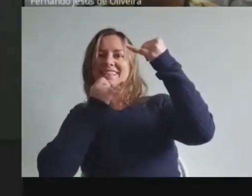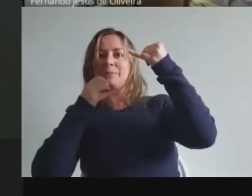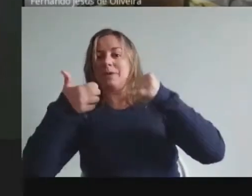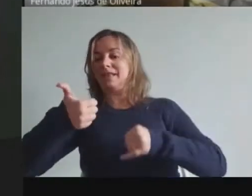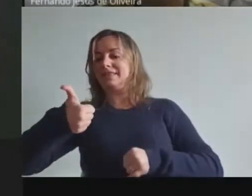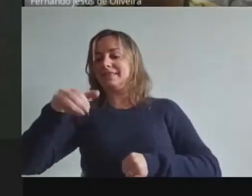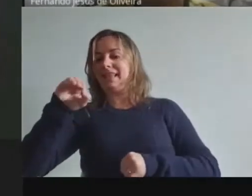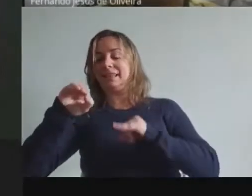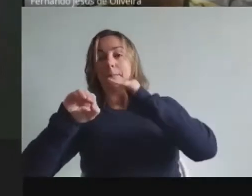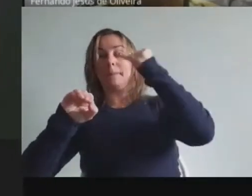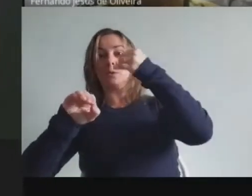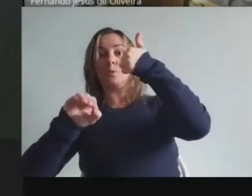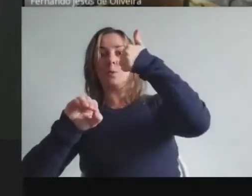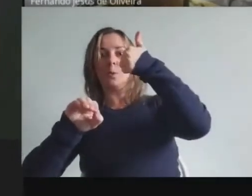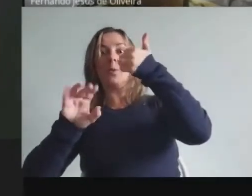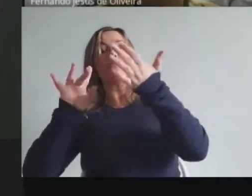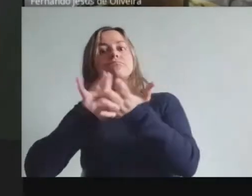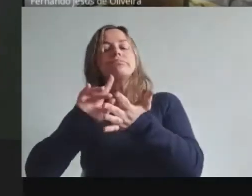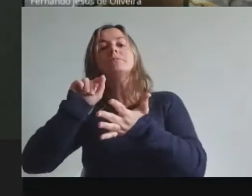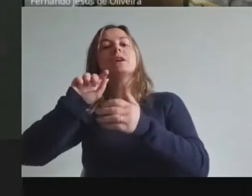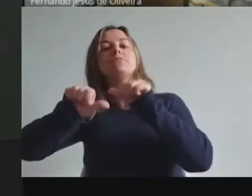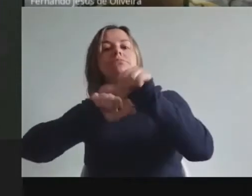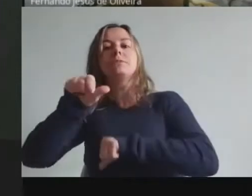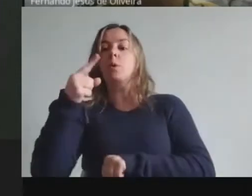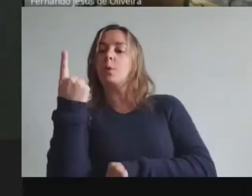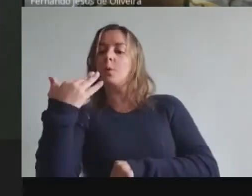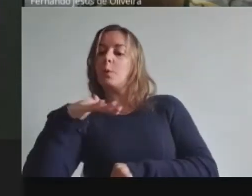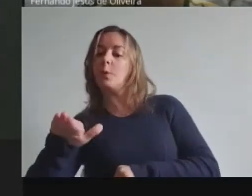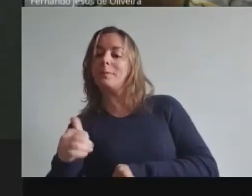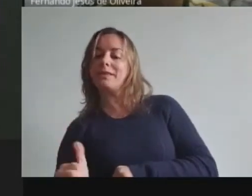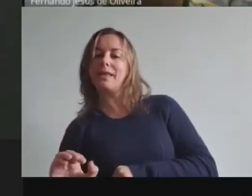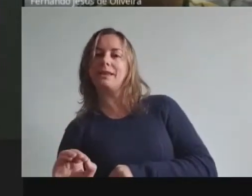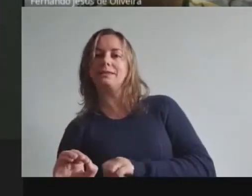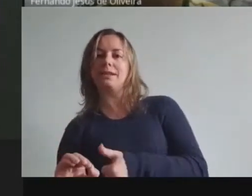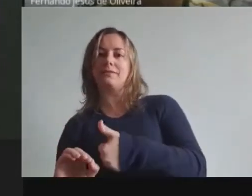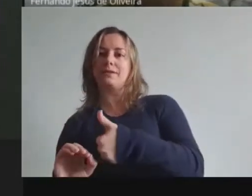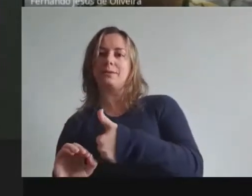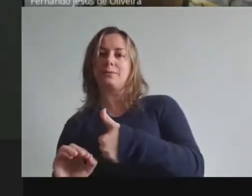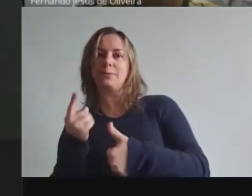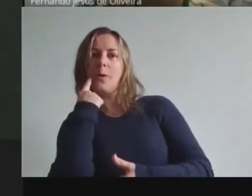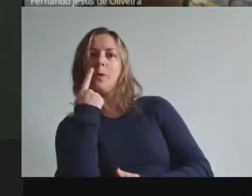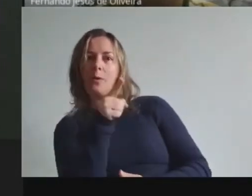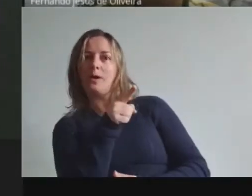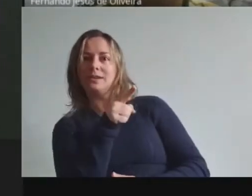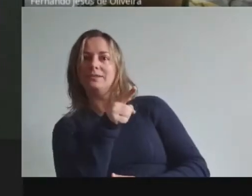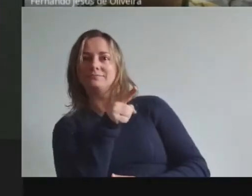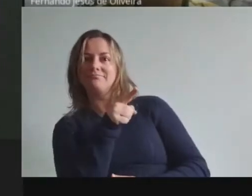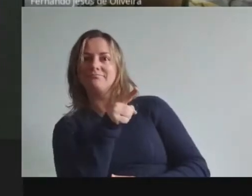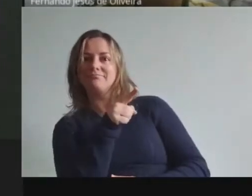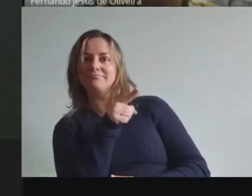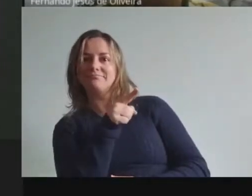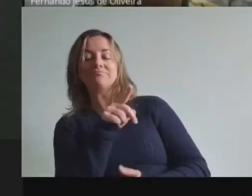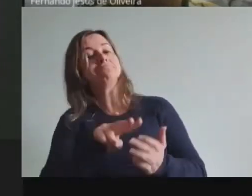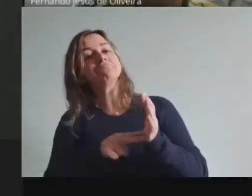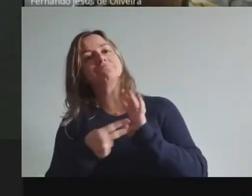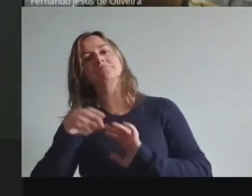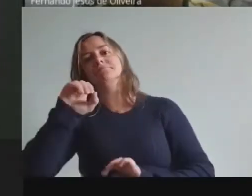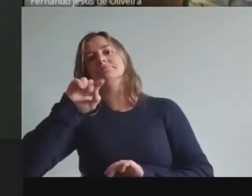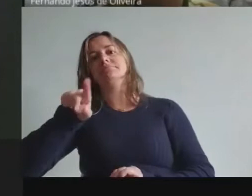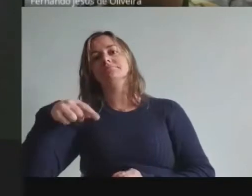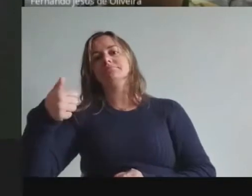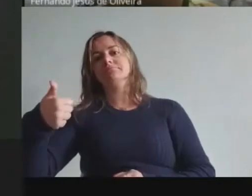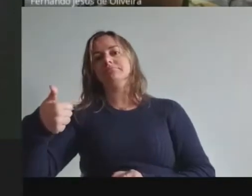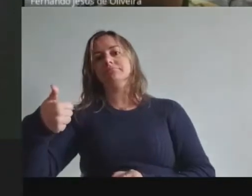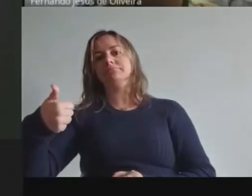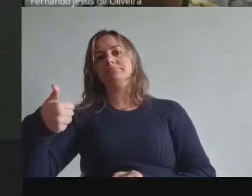1, na verdade, é 1 sobre 10 elevado a 1, ok? 1 sobre 10 elevado a 1 sobre 10, que é